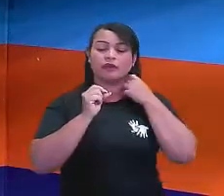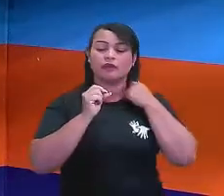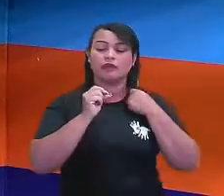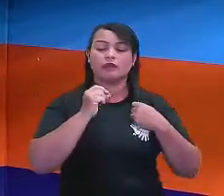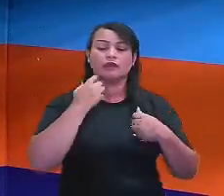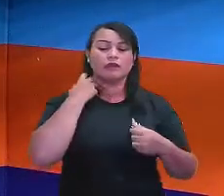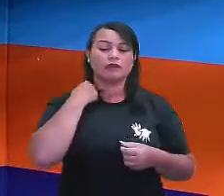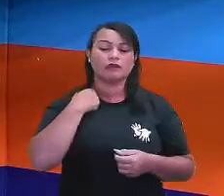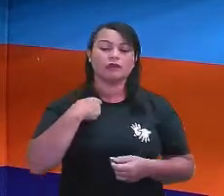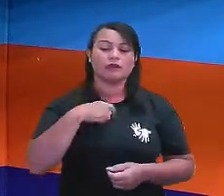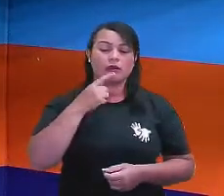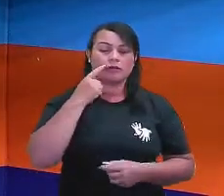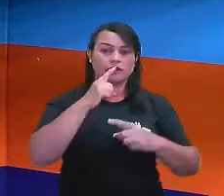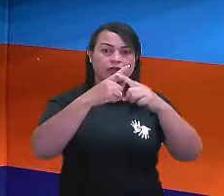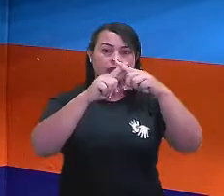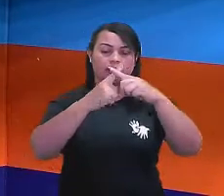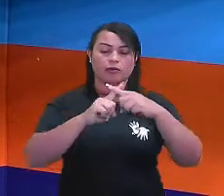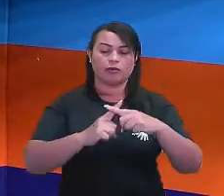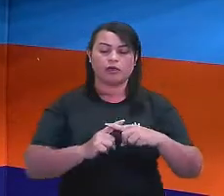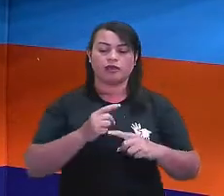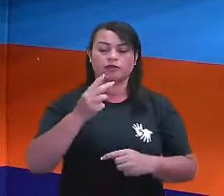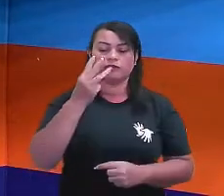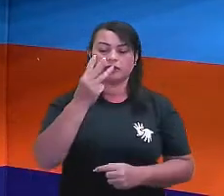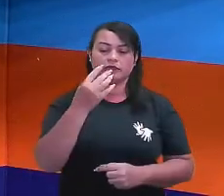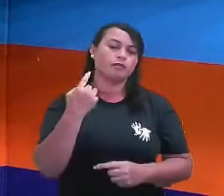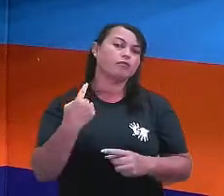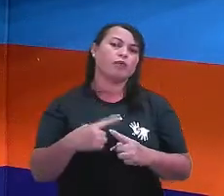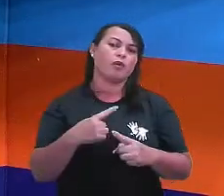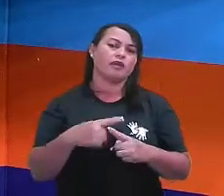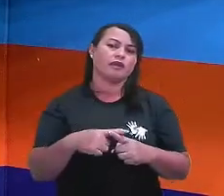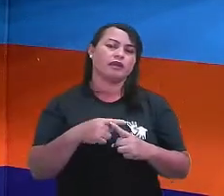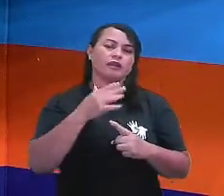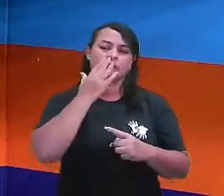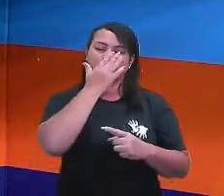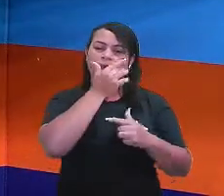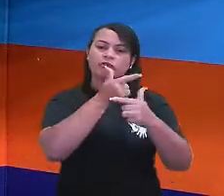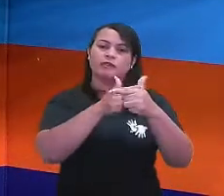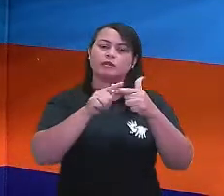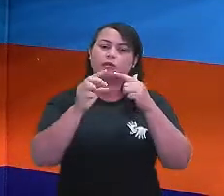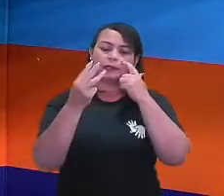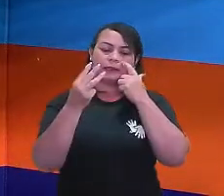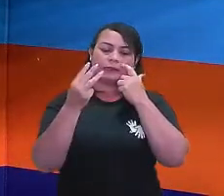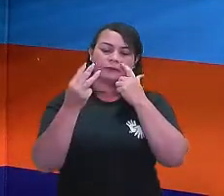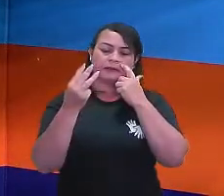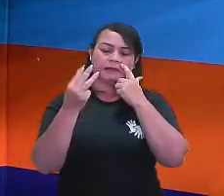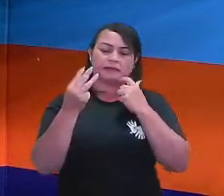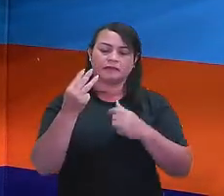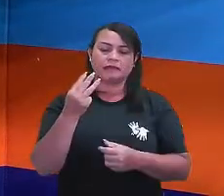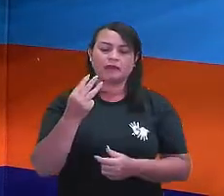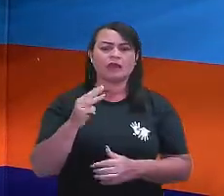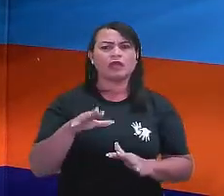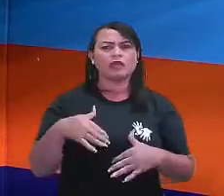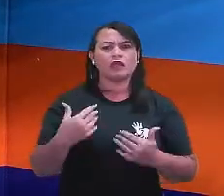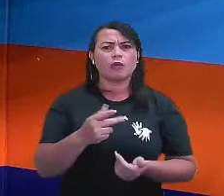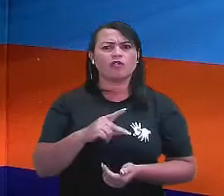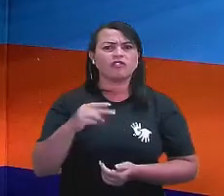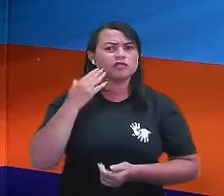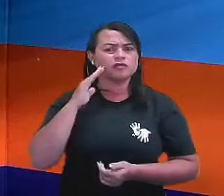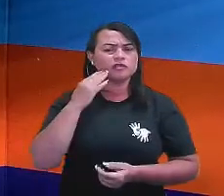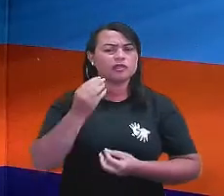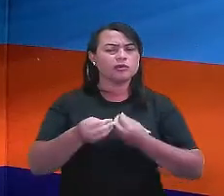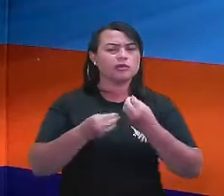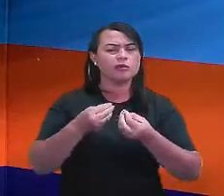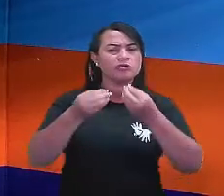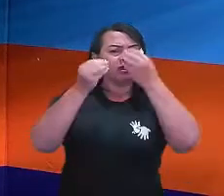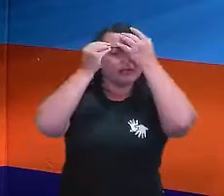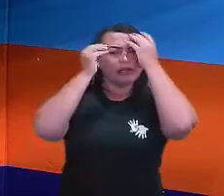do auxílio da tabuadinha do 3, tá? Porque eu estou dividindo por 3. Então, professor, eu não sei de cabeça